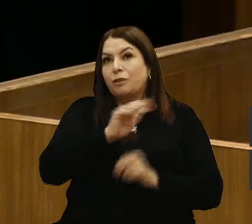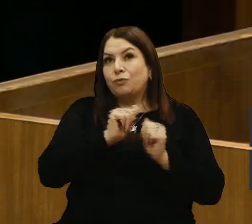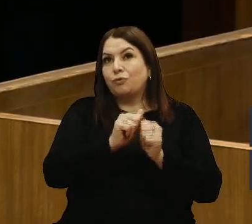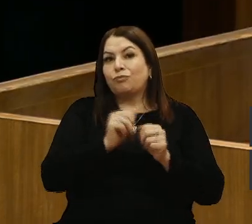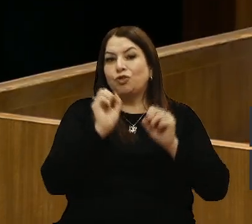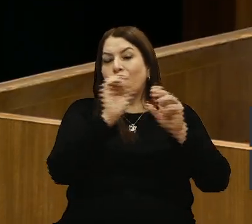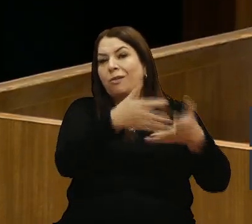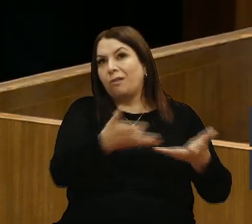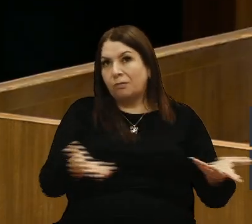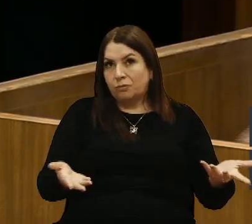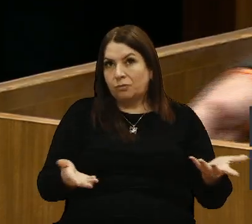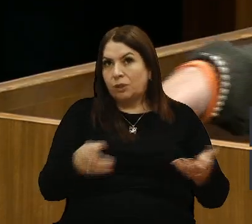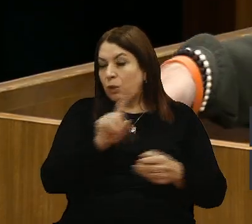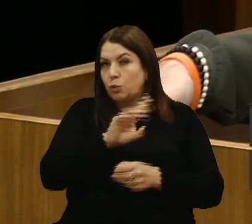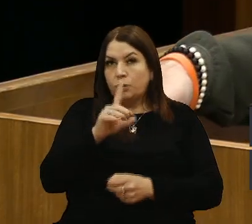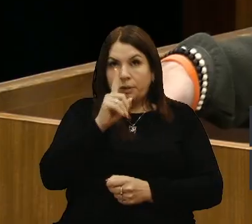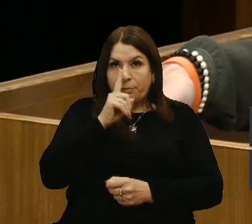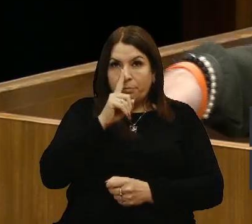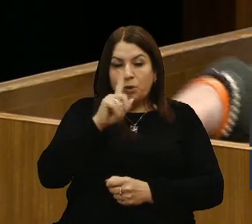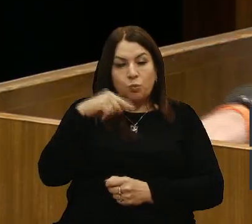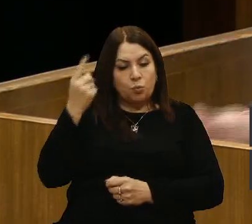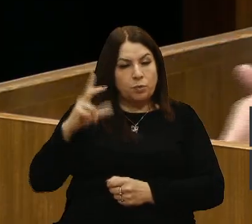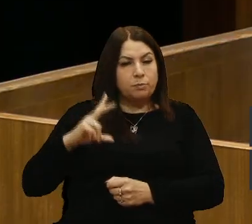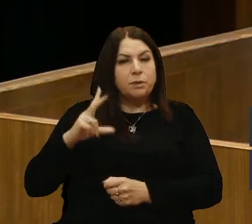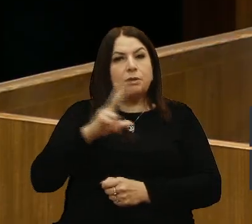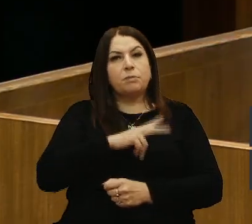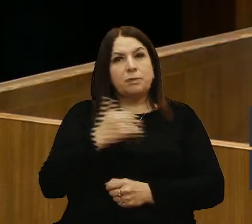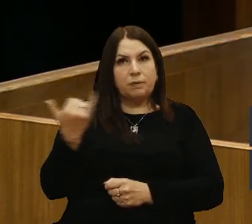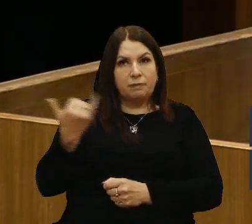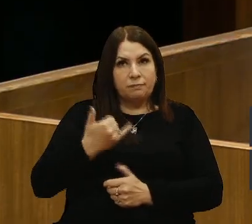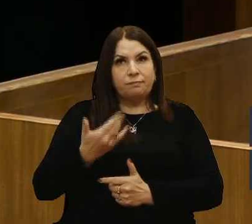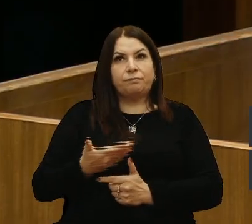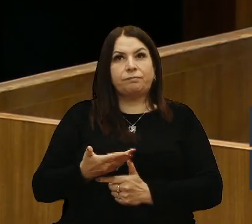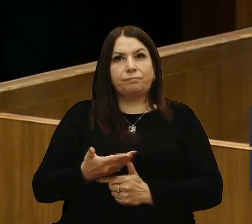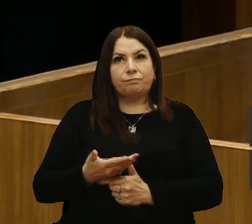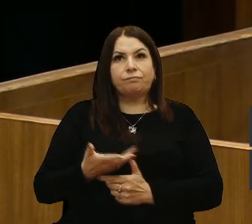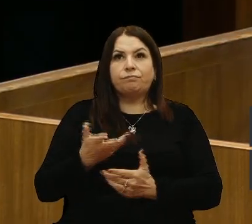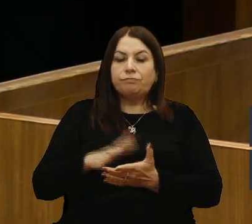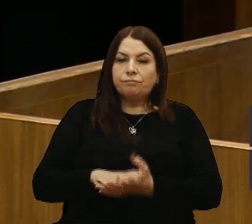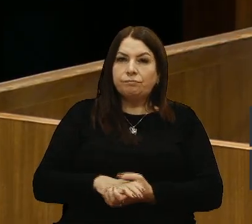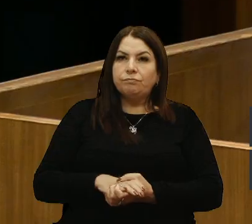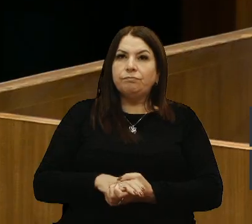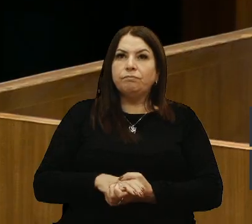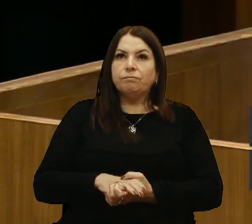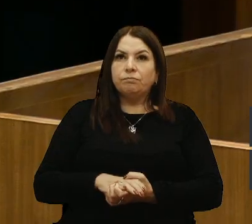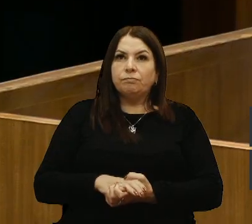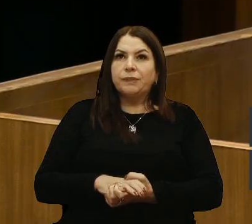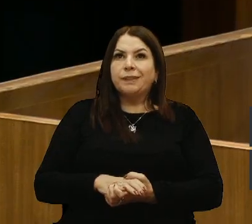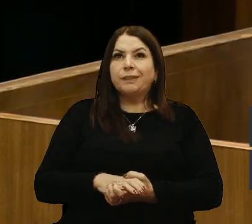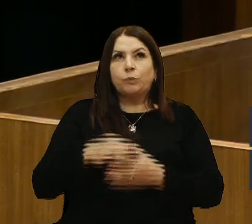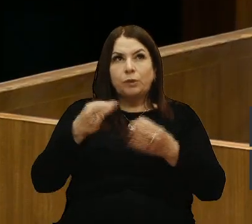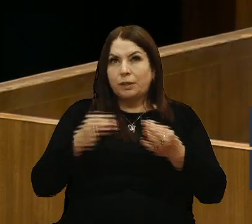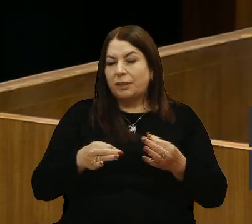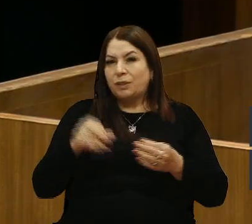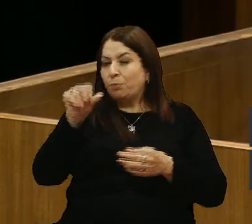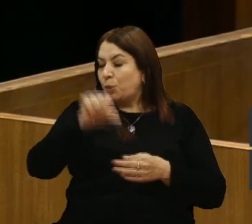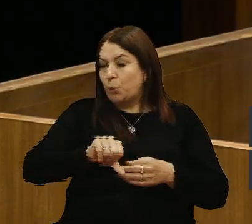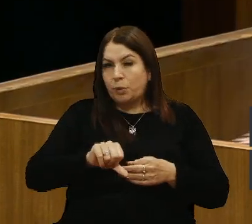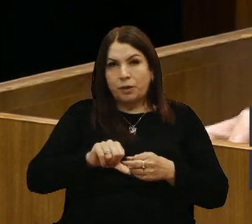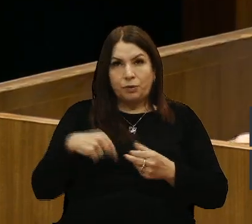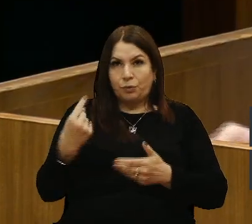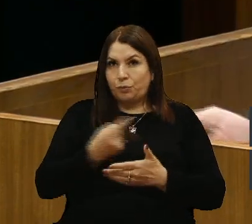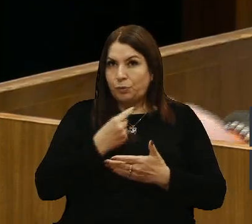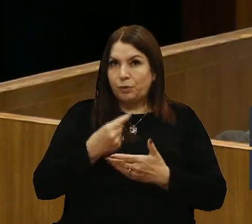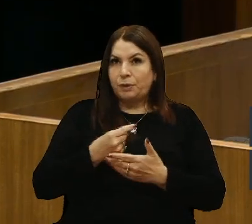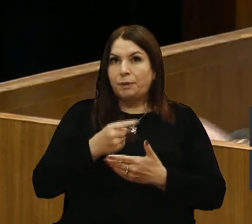jogado. Aliás, não só essa mãe como outros pacientes me falaram, a gente fica aqui arriscando com certeza piorando o nosso quadro,